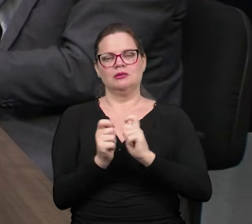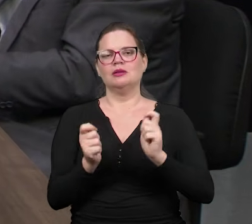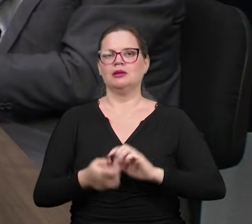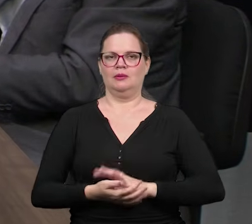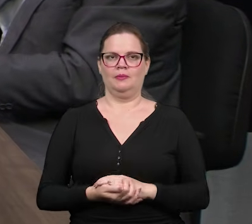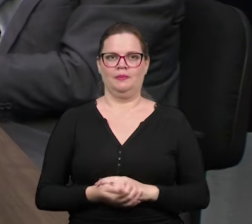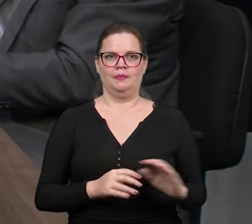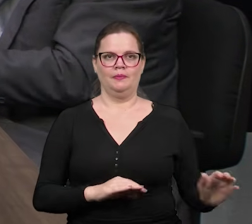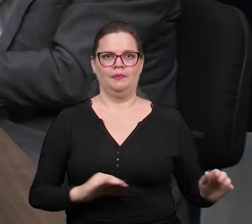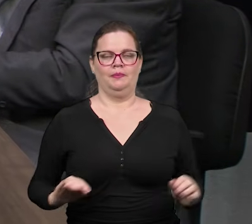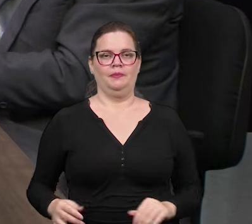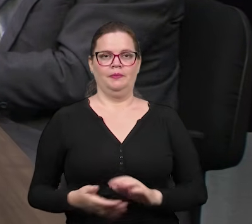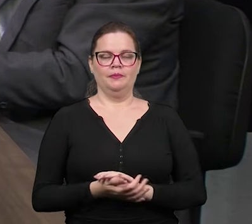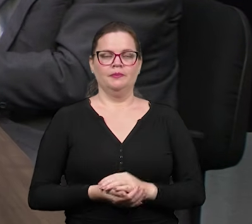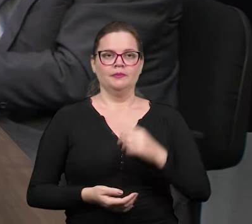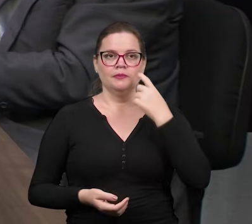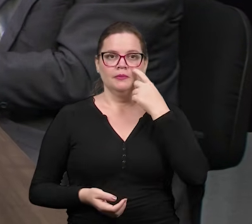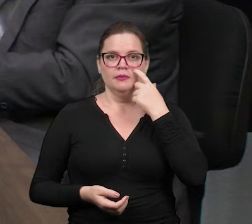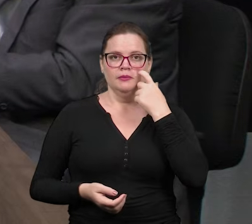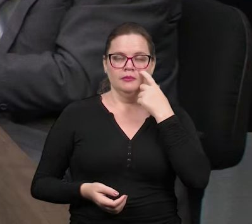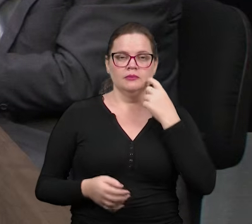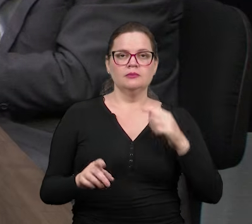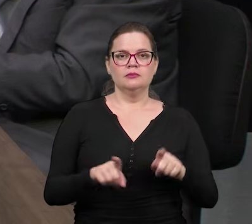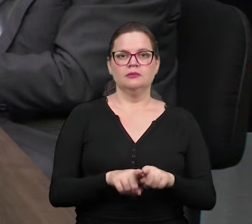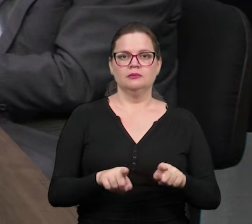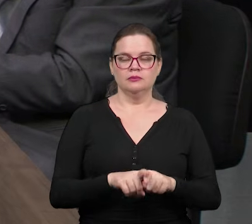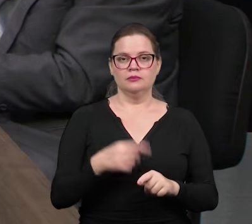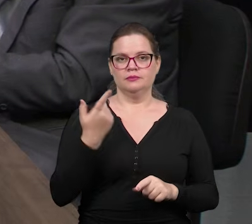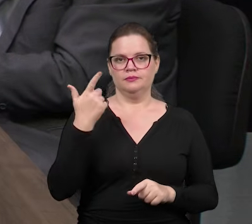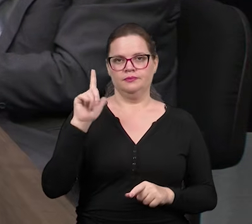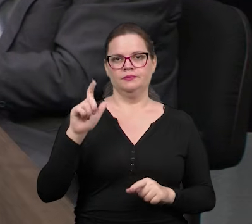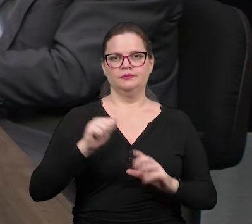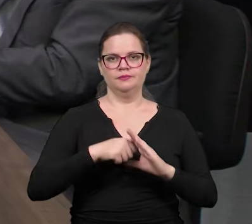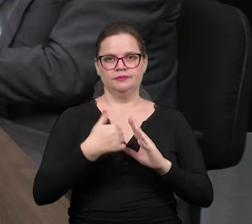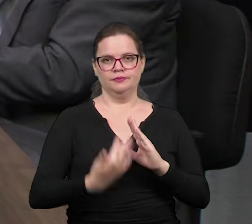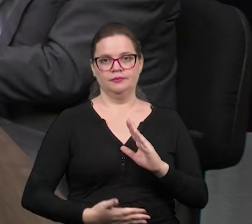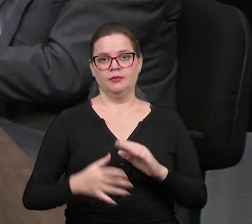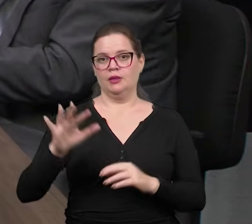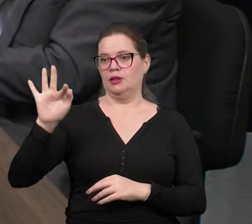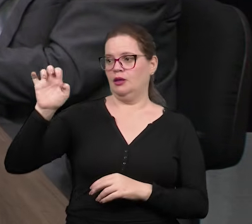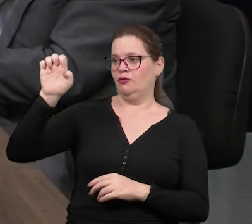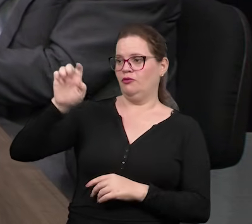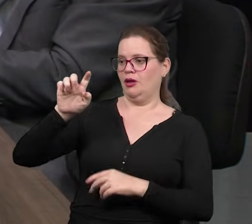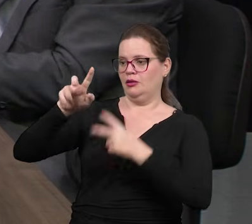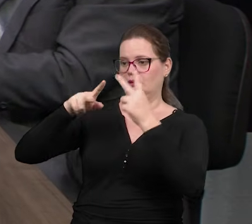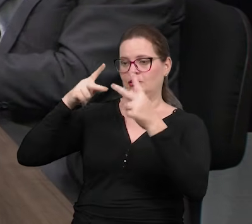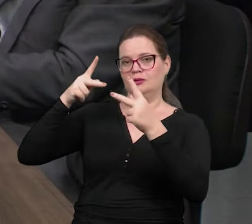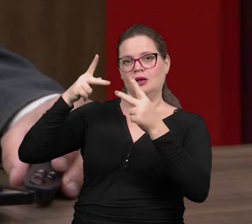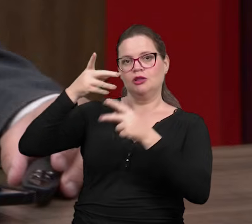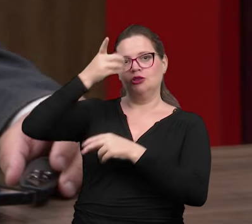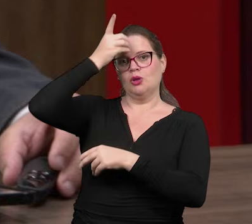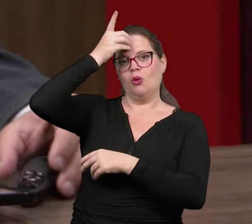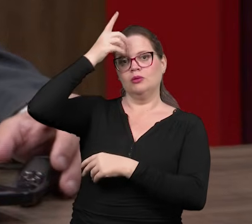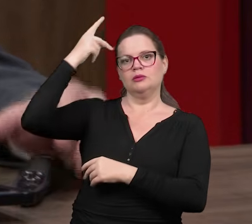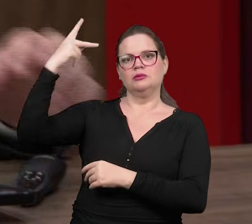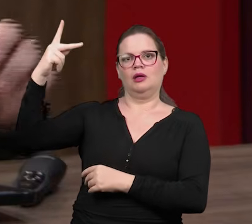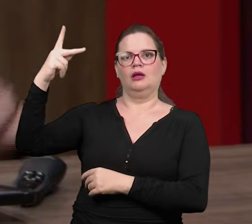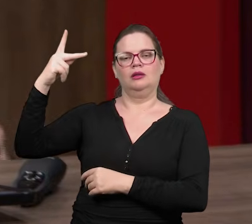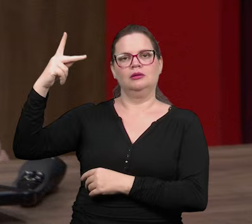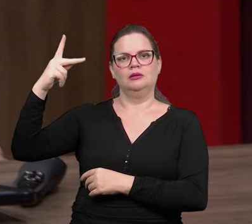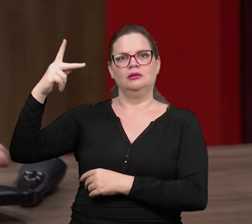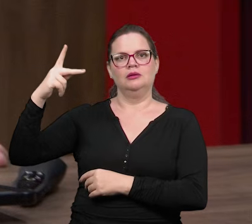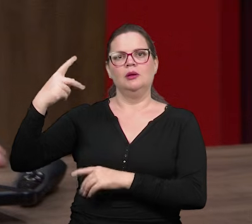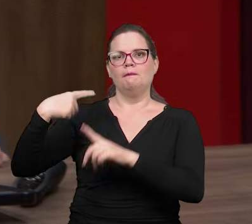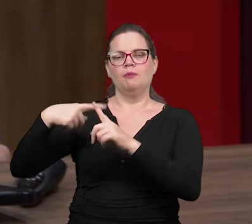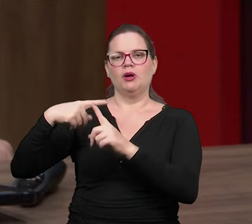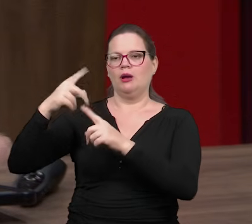Maravilha. Outro aspecto que a gente traz aqui, que a fé é um dom de Deus, né, pastor? Ela não pode ser produzida pelos atos